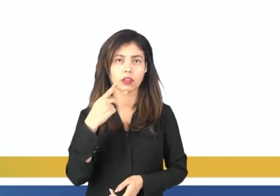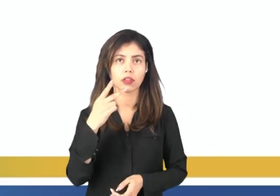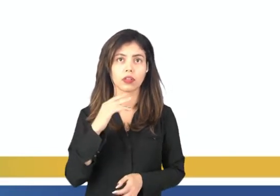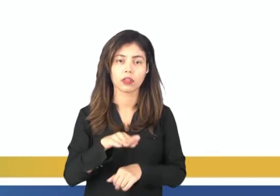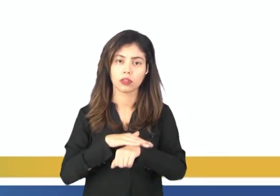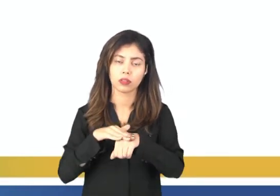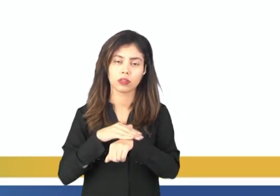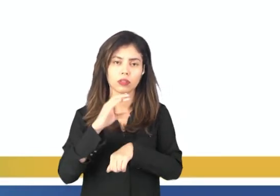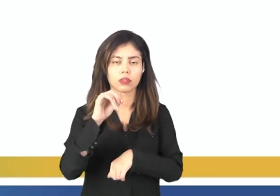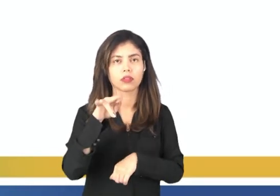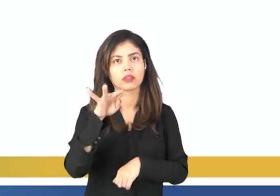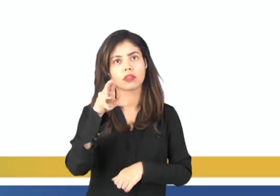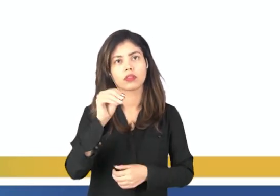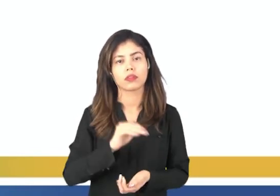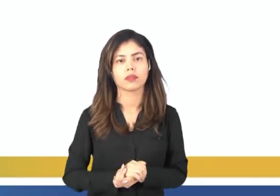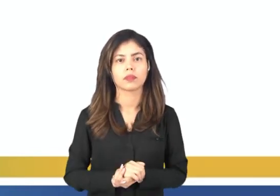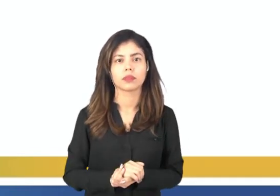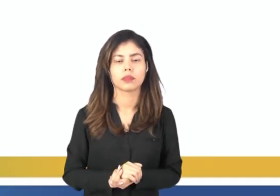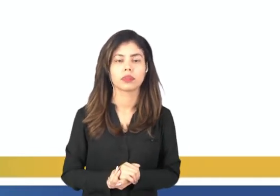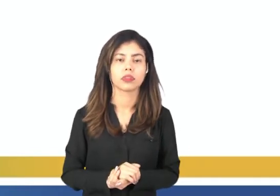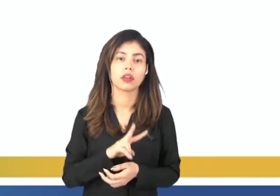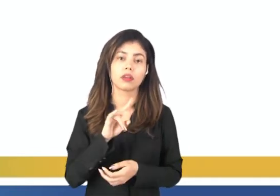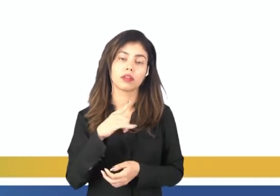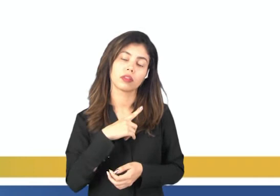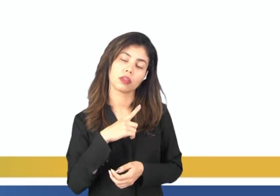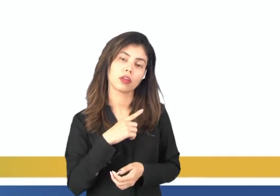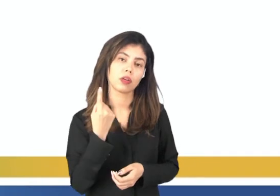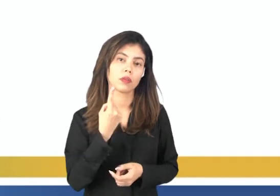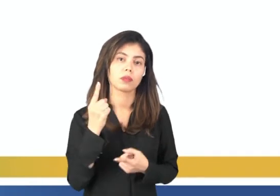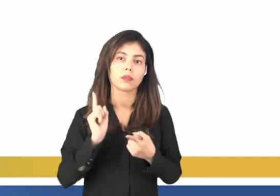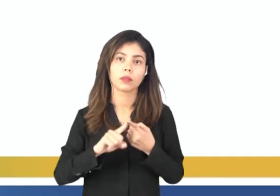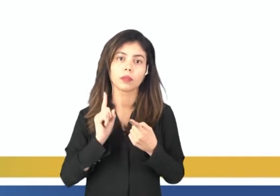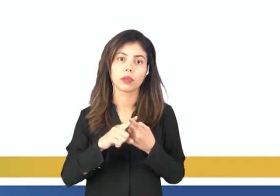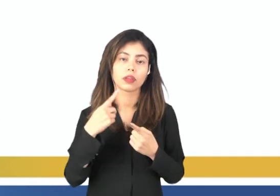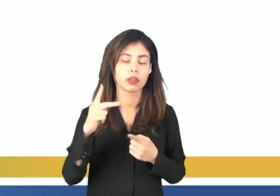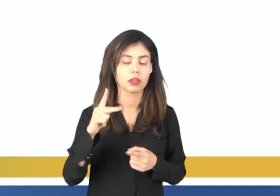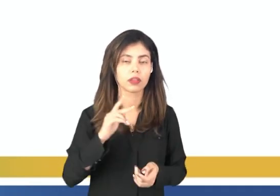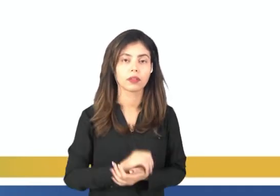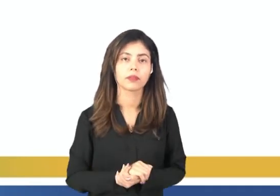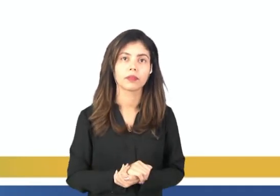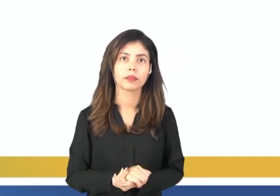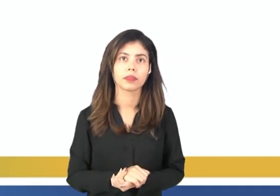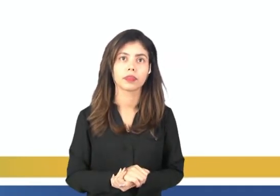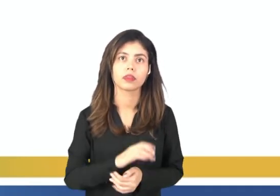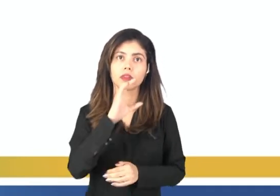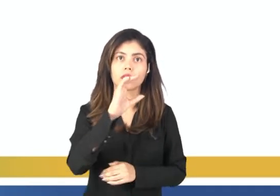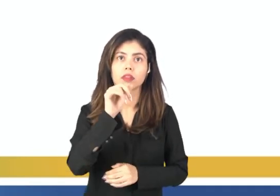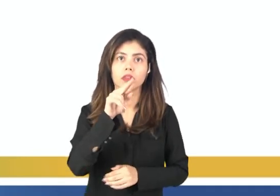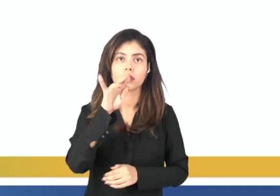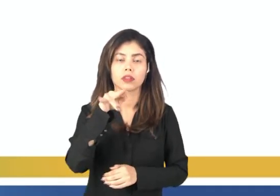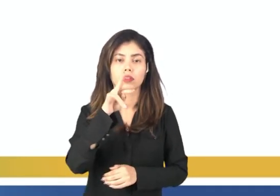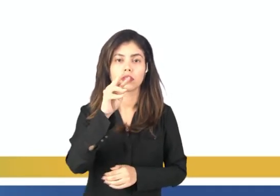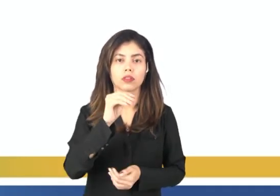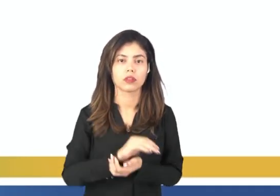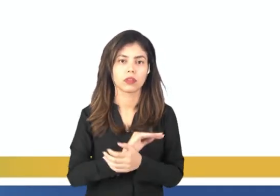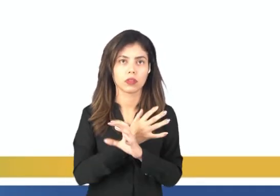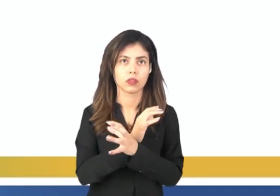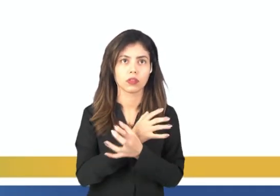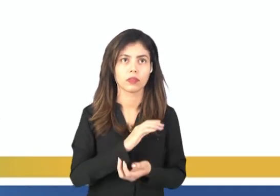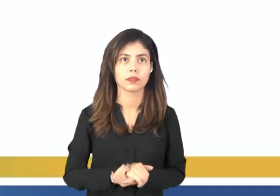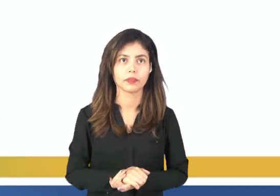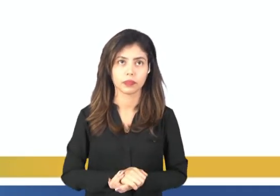fala de tecido conjuntivo a gente vai encontrar subcategorias e uma dessa subcategoria vai ser justamente o nosso tecido